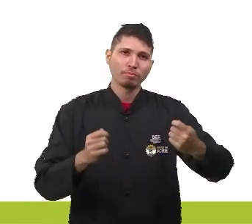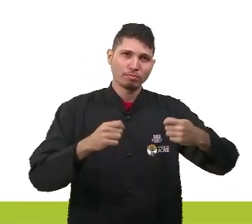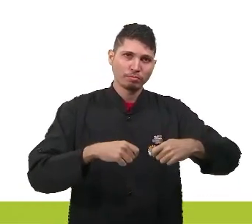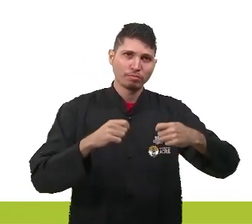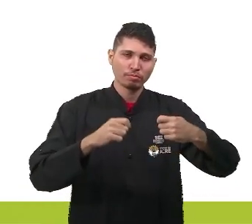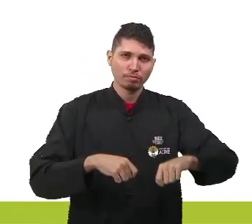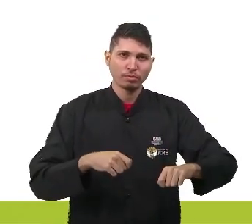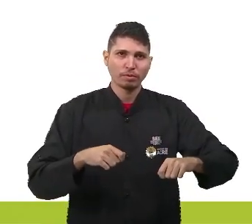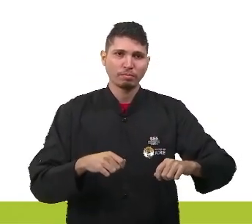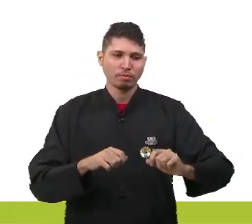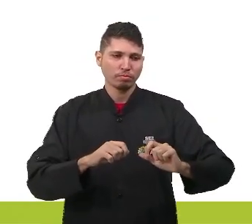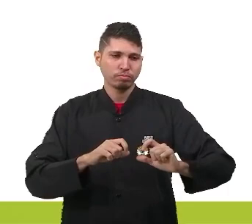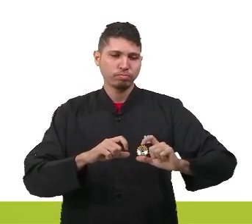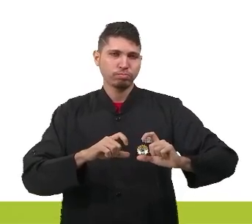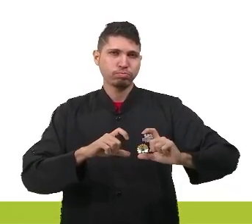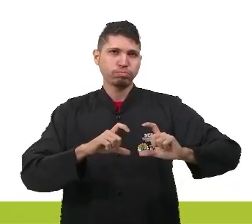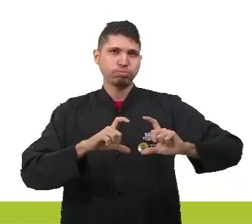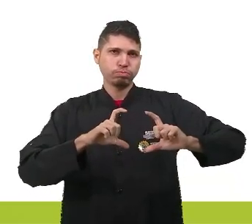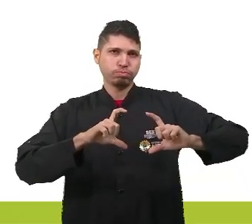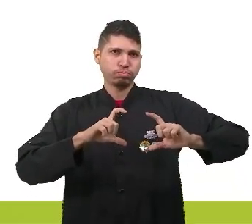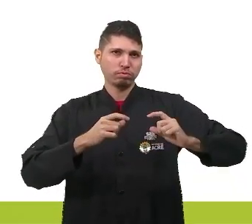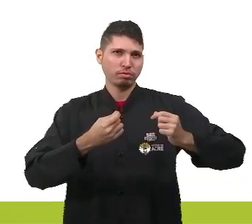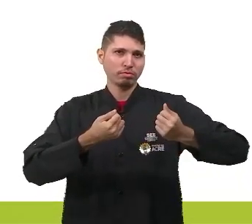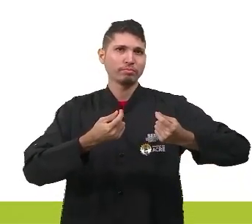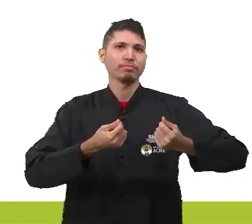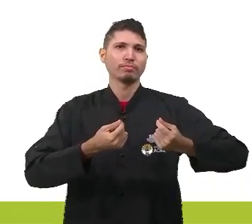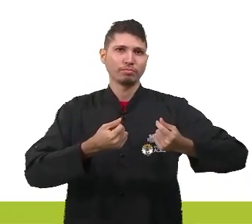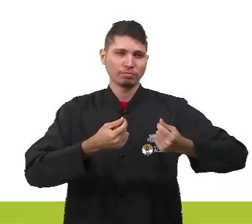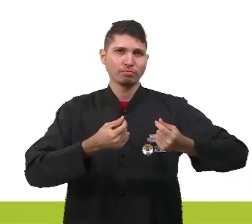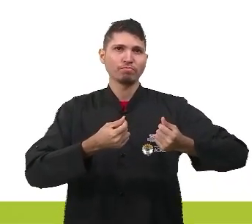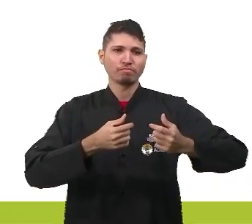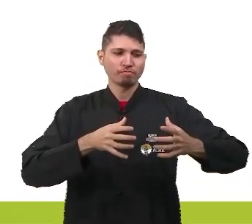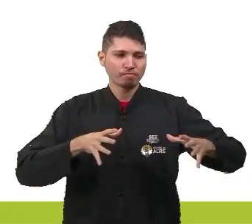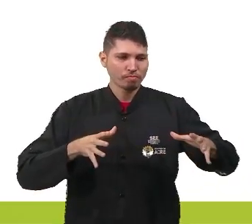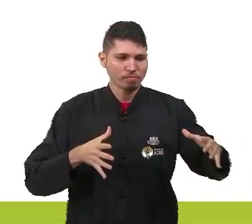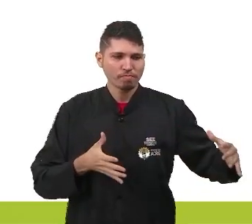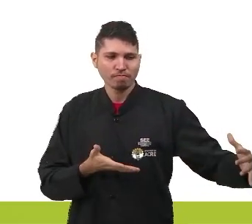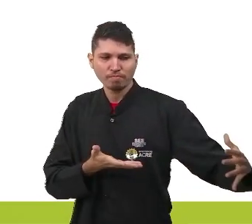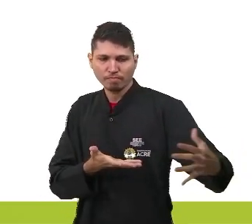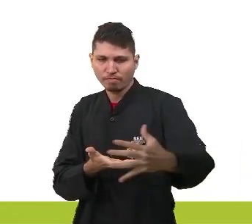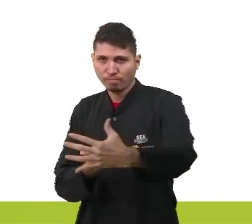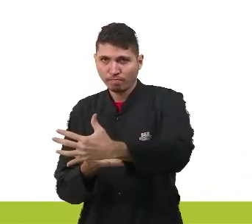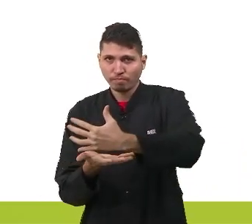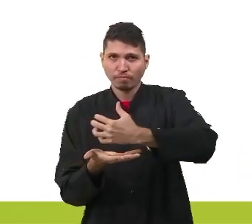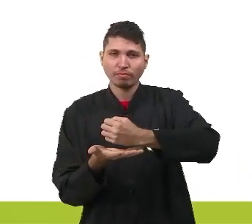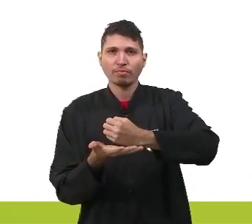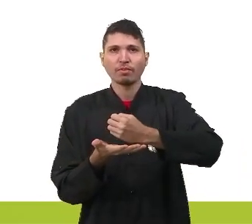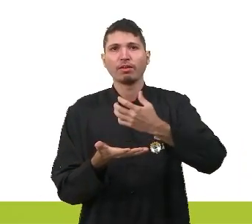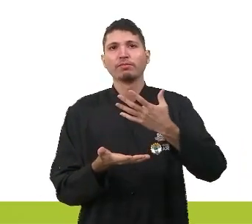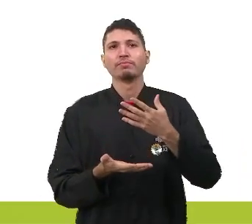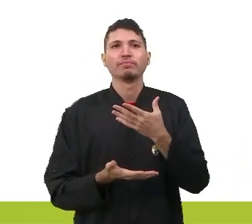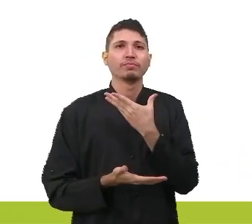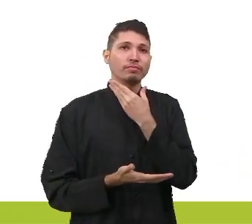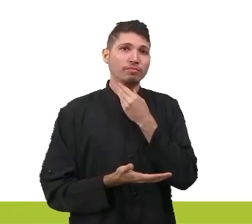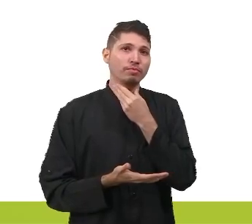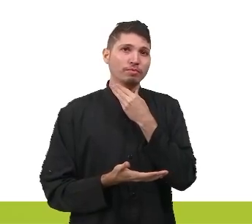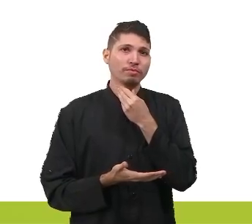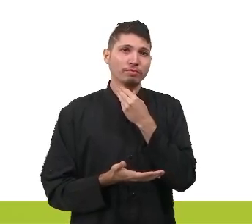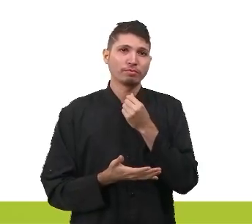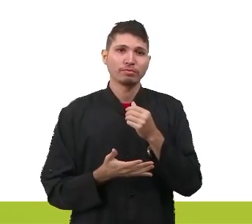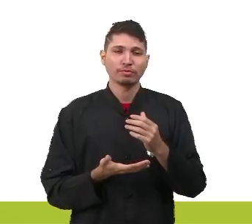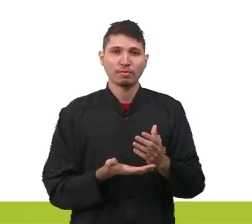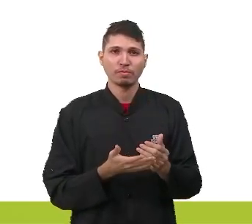obter riqueza, que aí elas servem como uma forma de retirar o que se tinha ali de riquezas. A pirataria seria o roubo